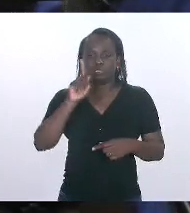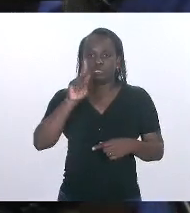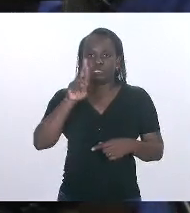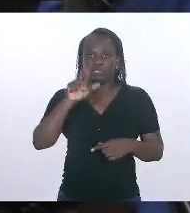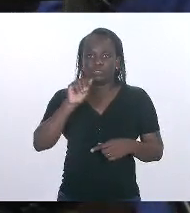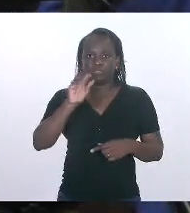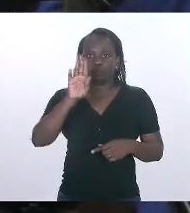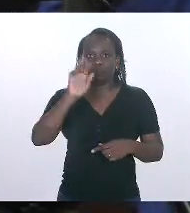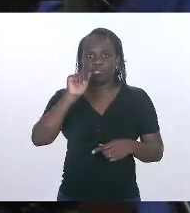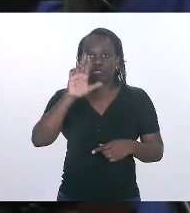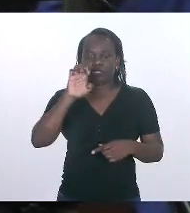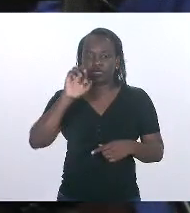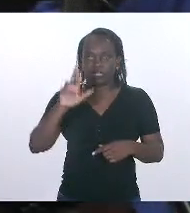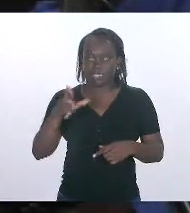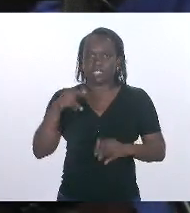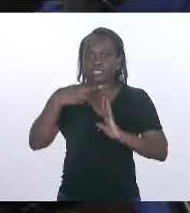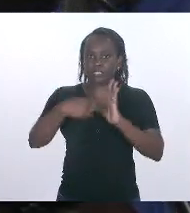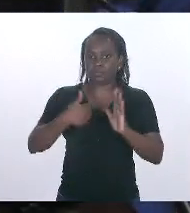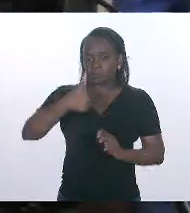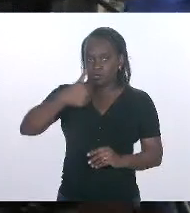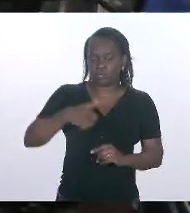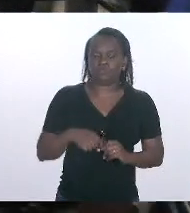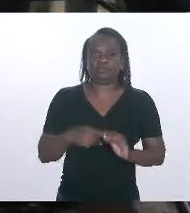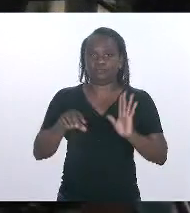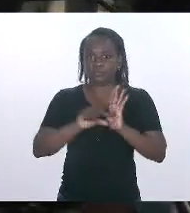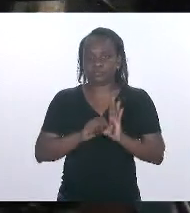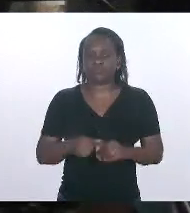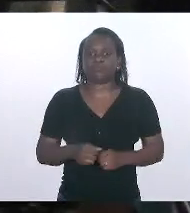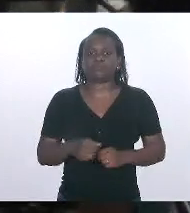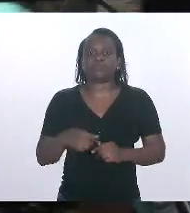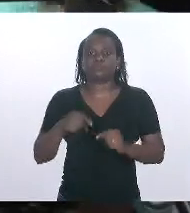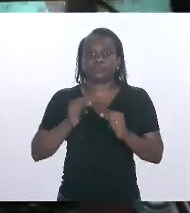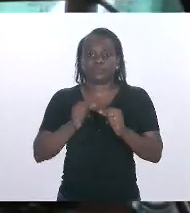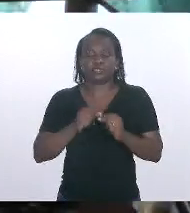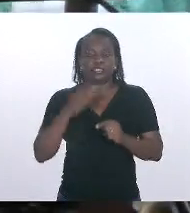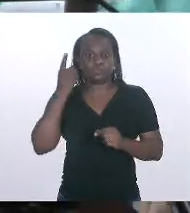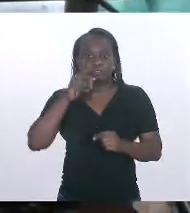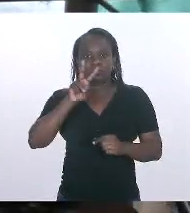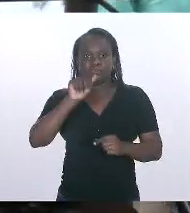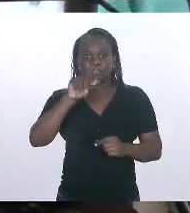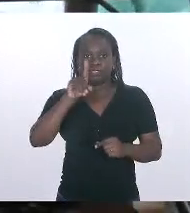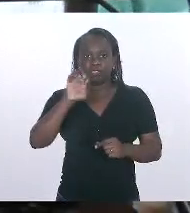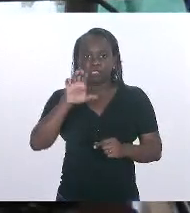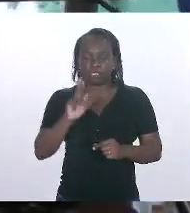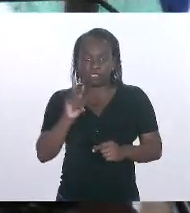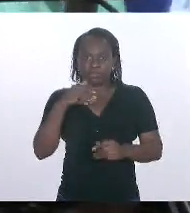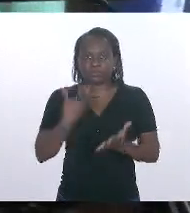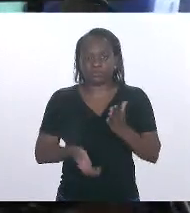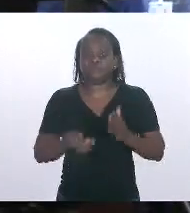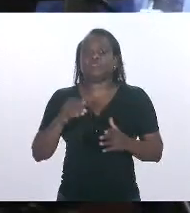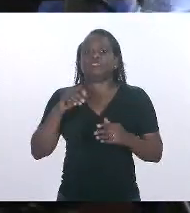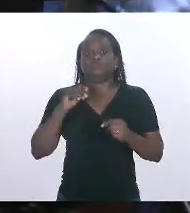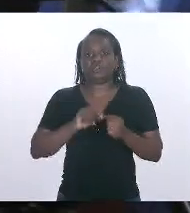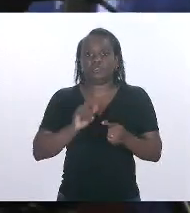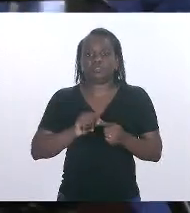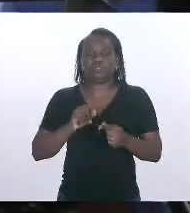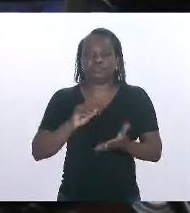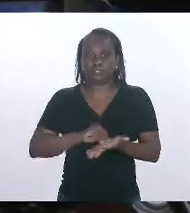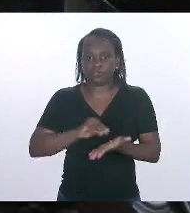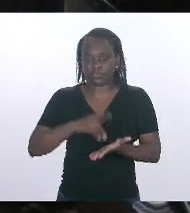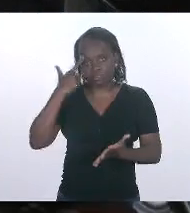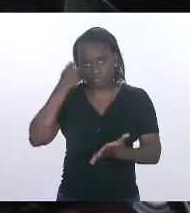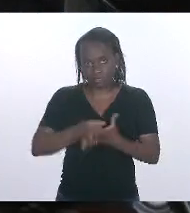relator original. Relator, deputado Valdeir Carneiro, relator do vencido, pendendo de pareceres das comissões de saúde,